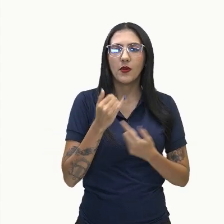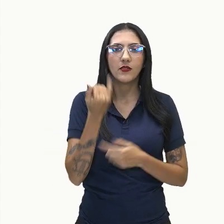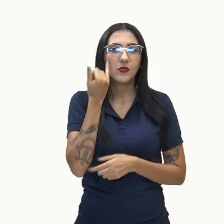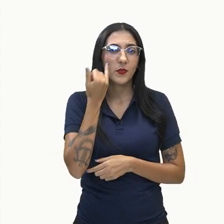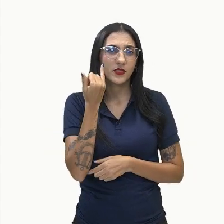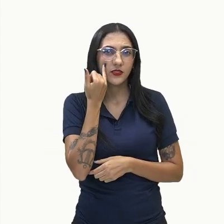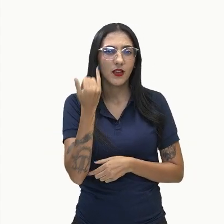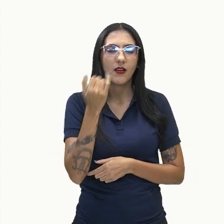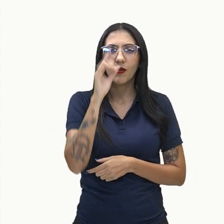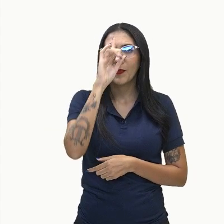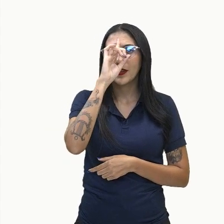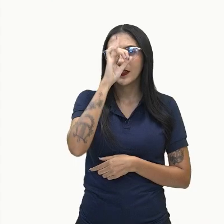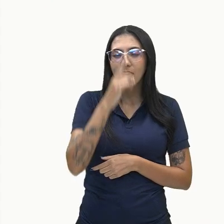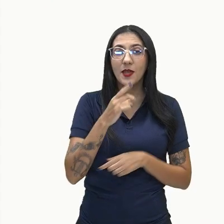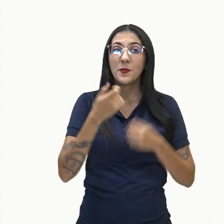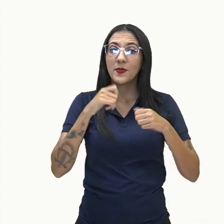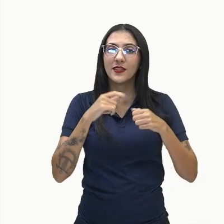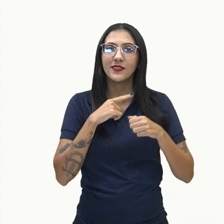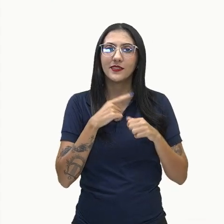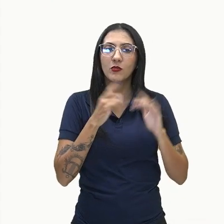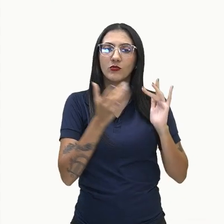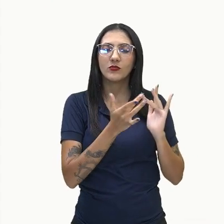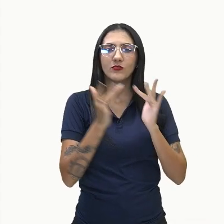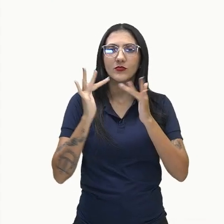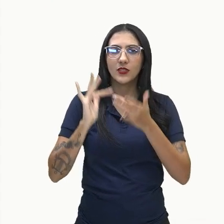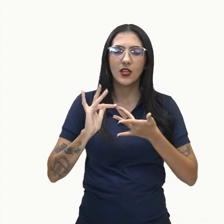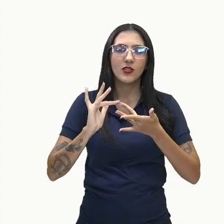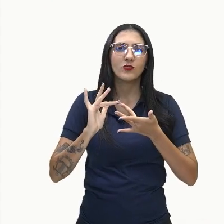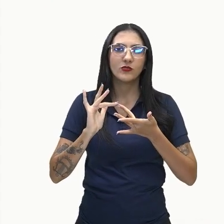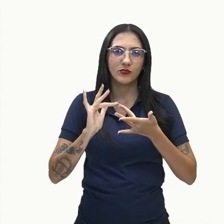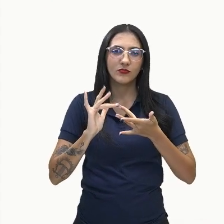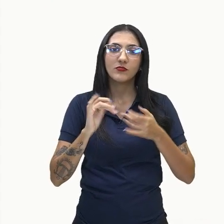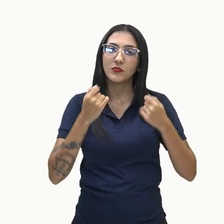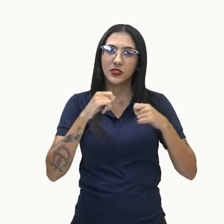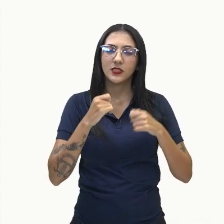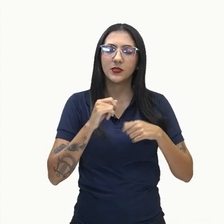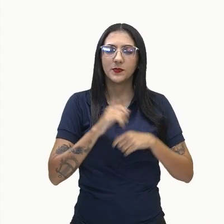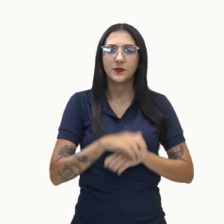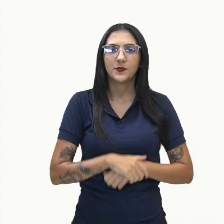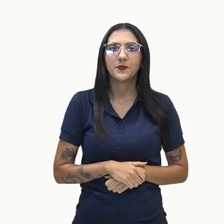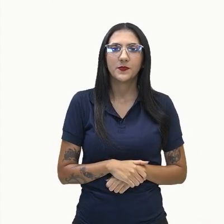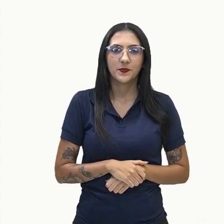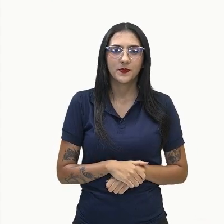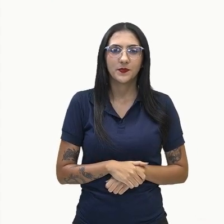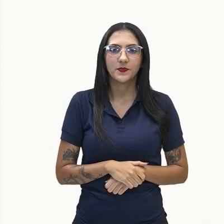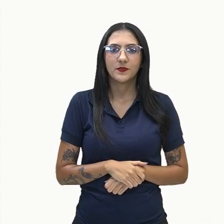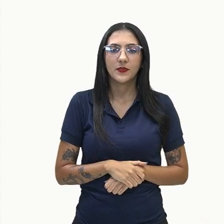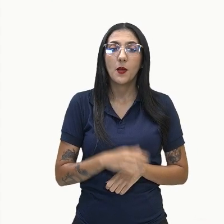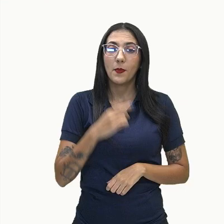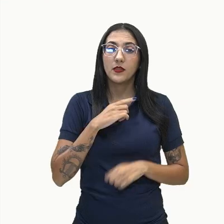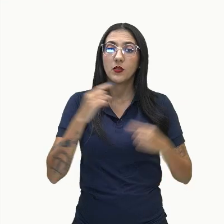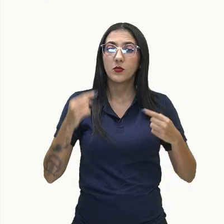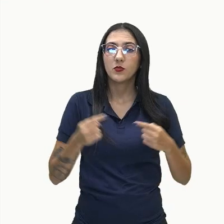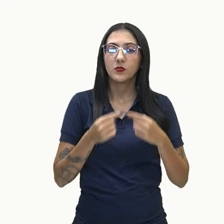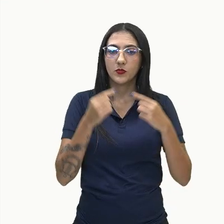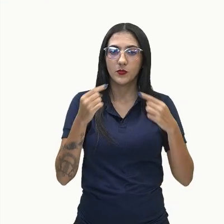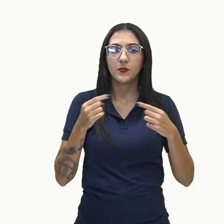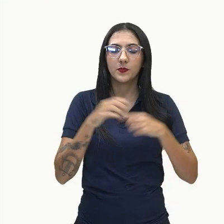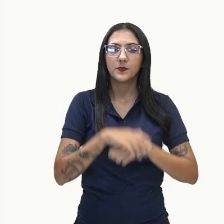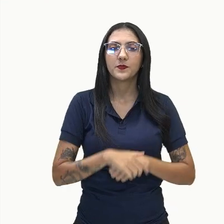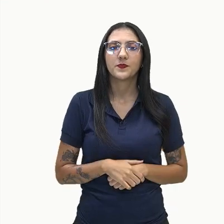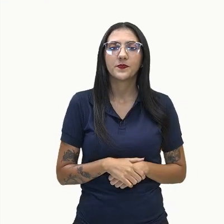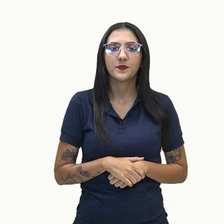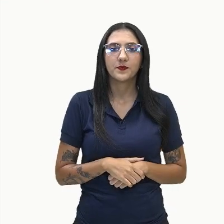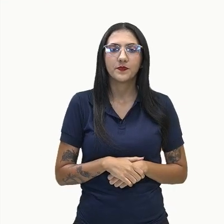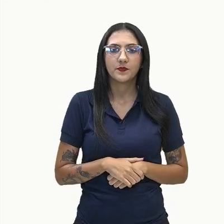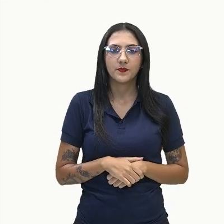mensagem, precisa ter um sentido, precisa comunicar algo, certo? Para ser linguagem não verbal. Então,